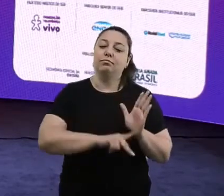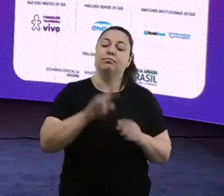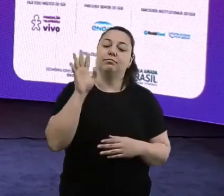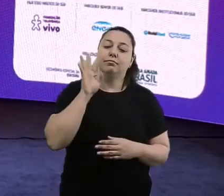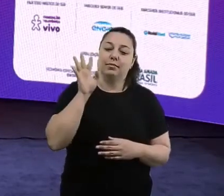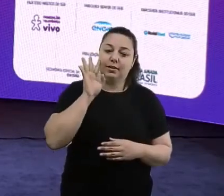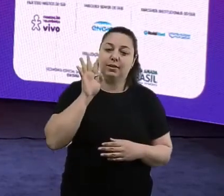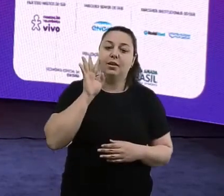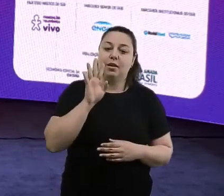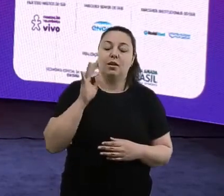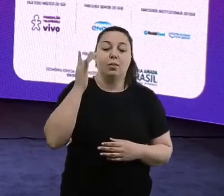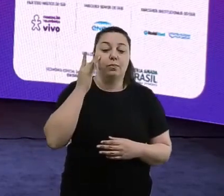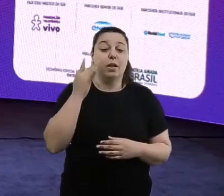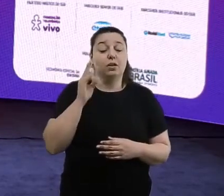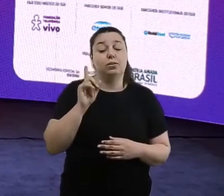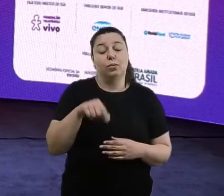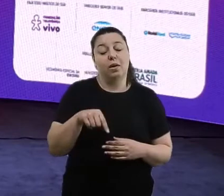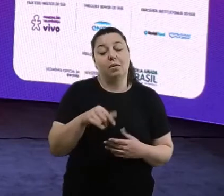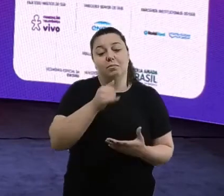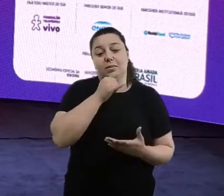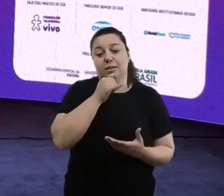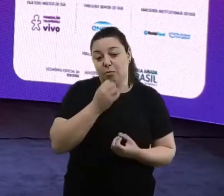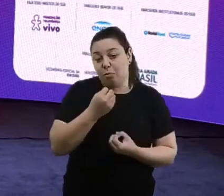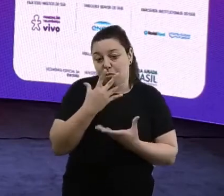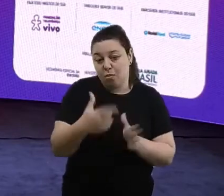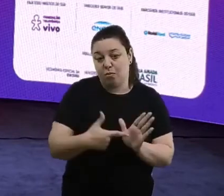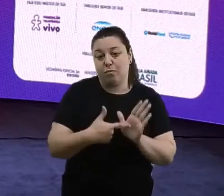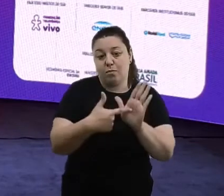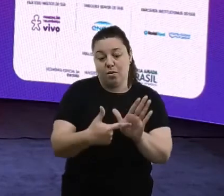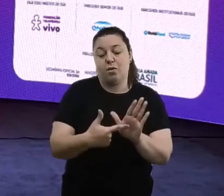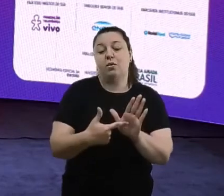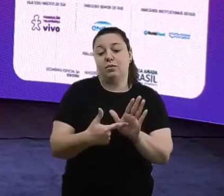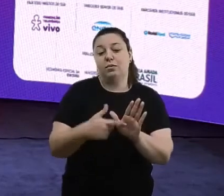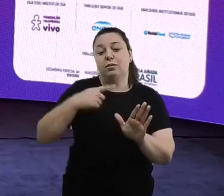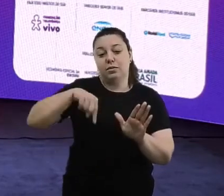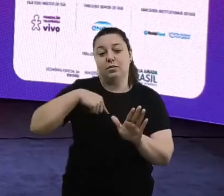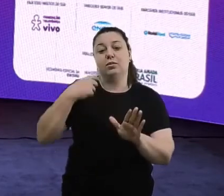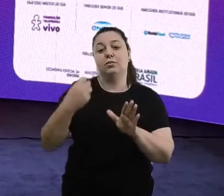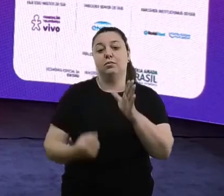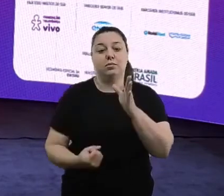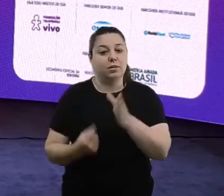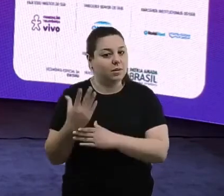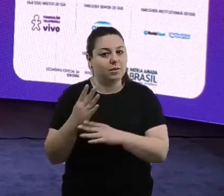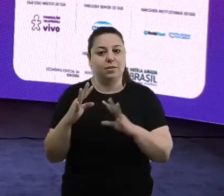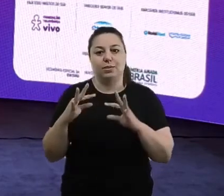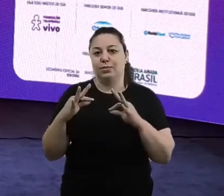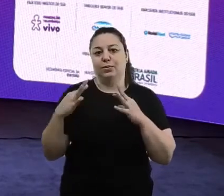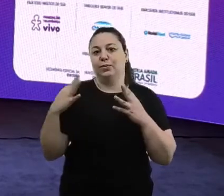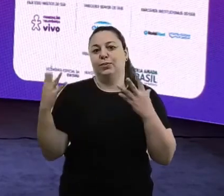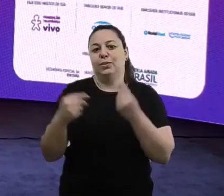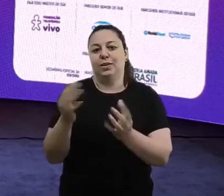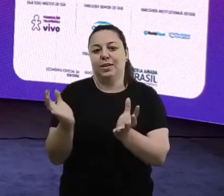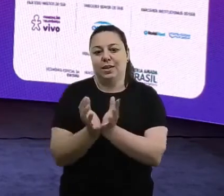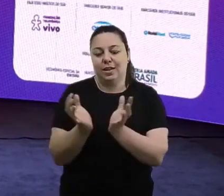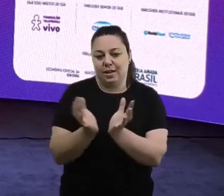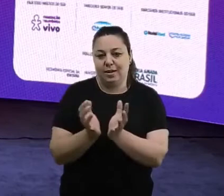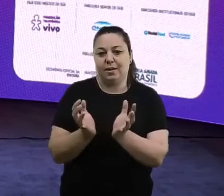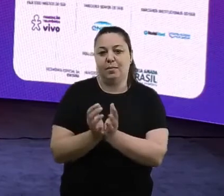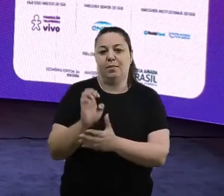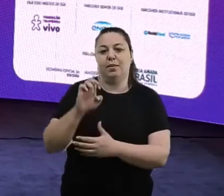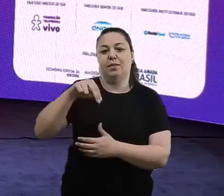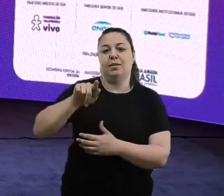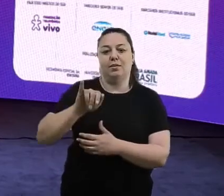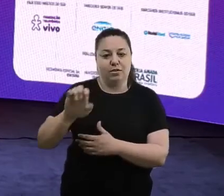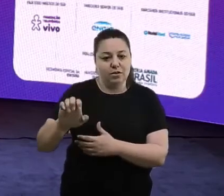exemplo de mensuração que foi construído com toda a equipe da Engie, e isso que foi bacana, porque eles se empoderaram